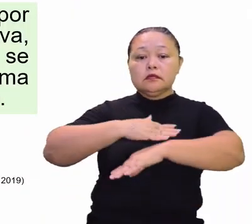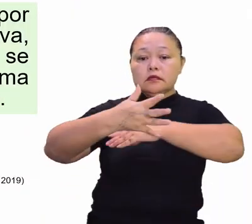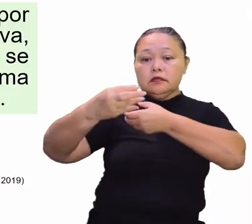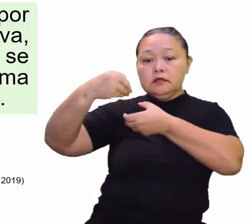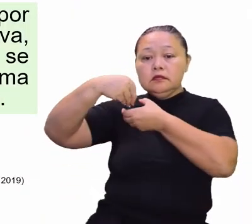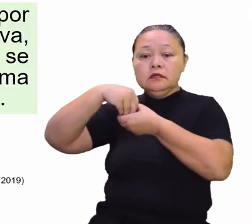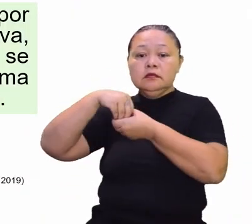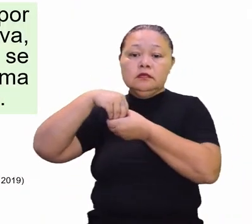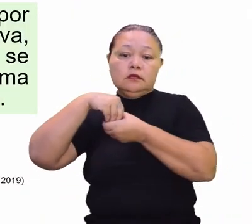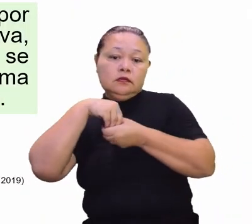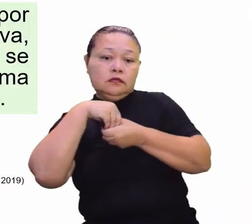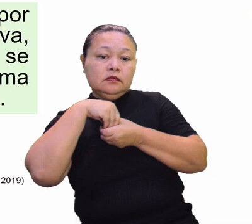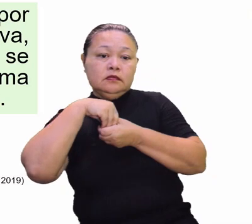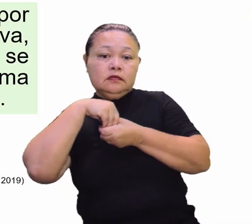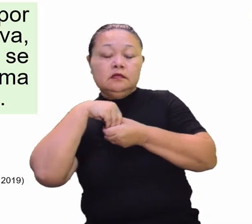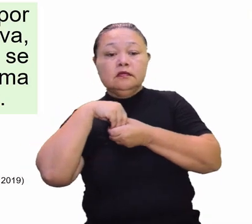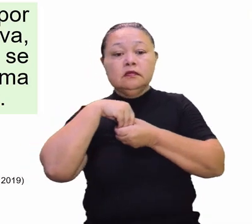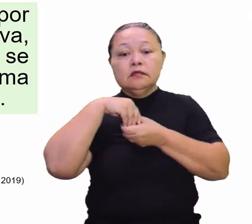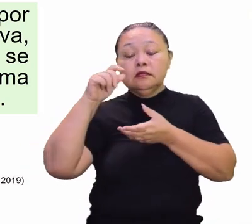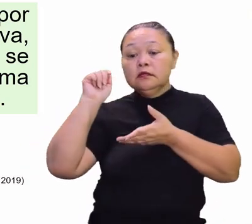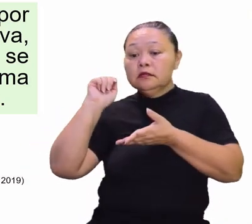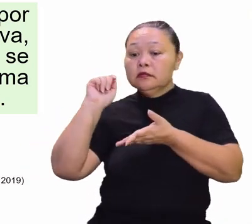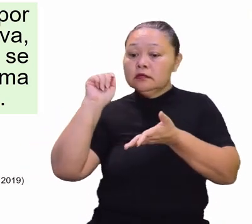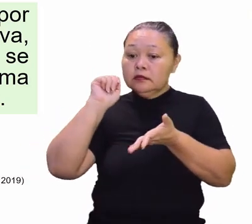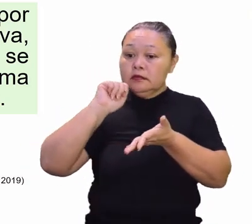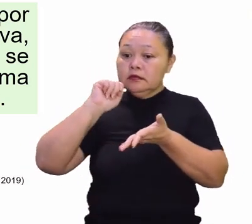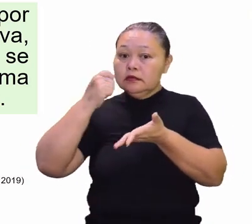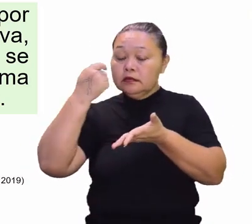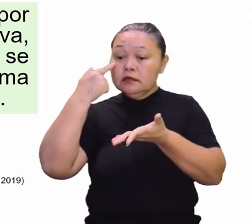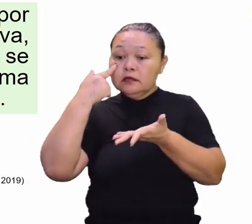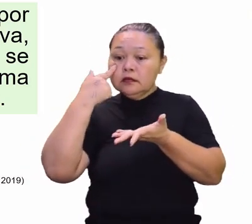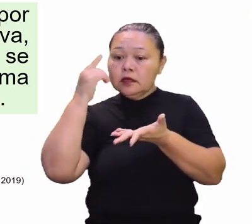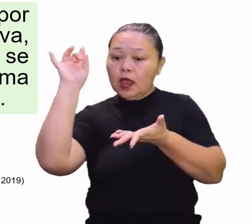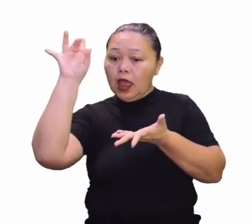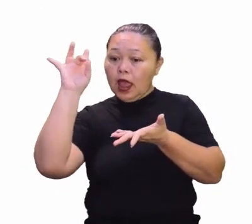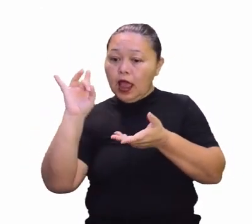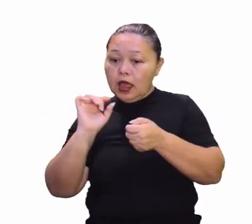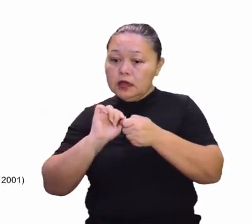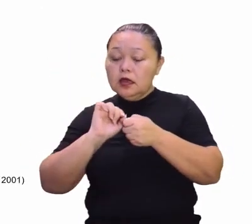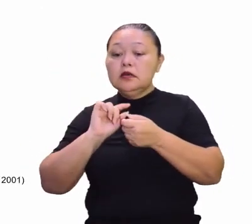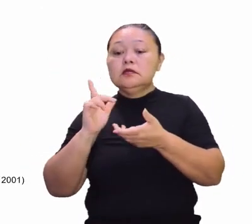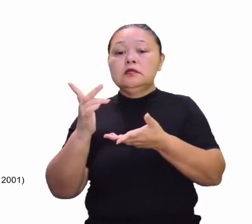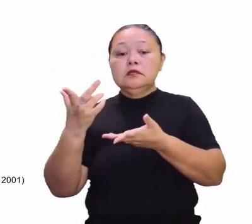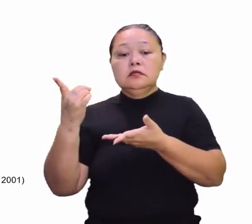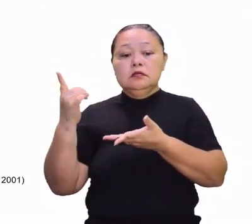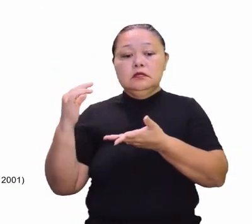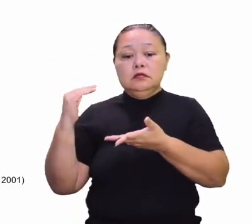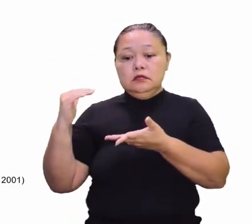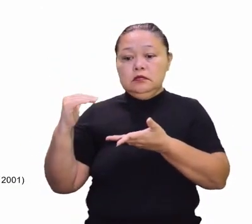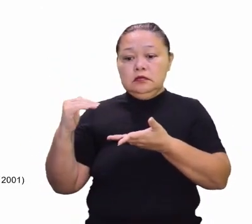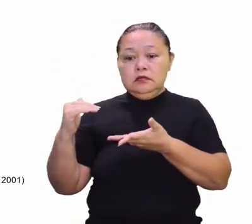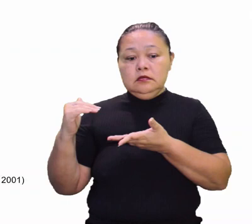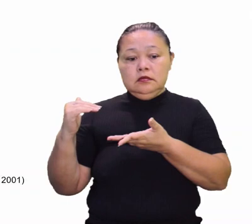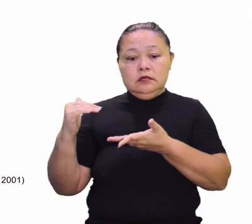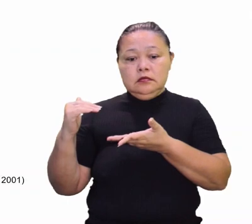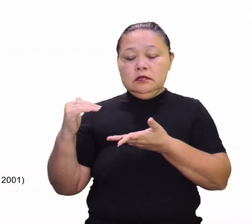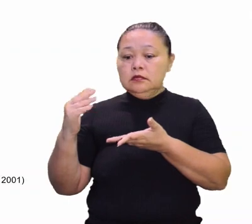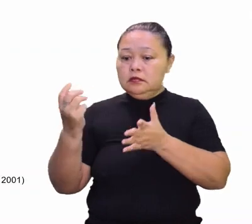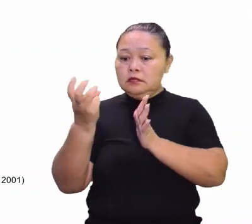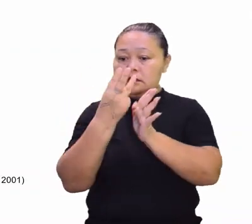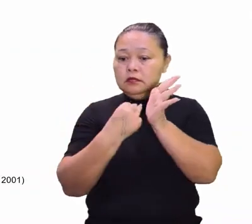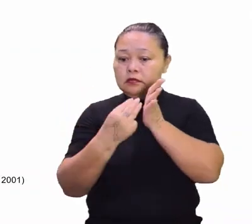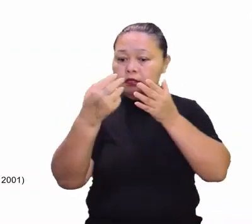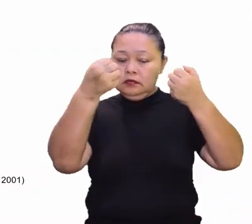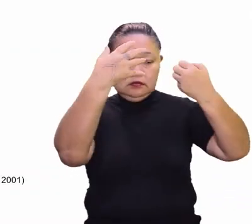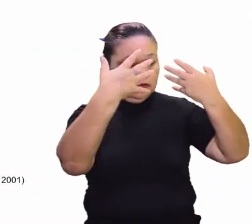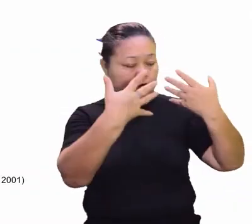planícies interiores... Agora, aqui são as observações em relação a cada item deste mapa aqui. Exato. Né? Beleza?